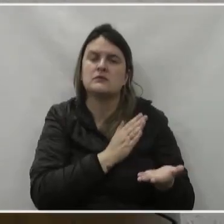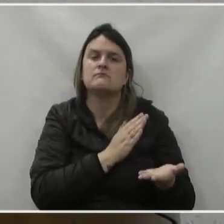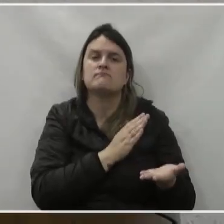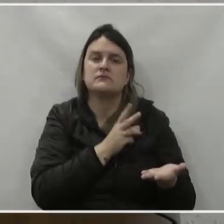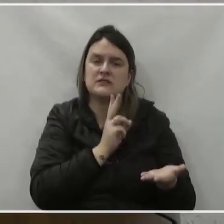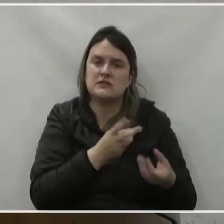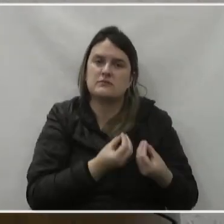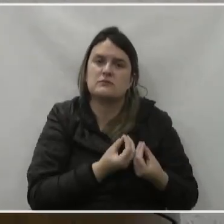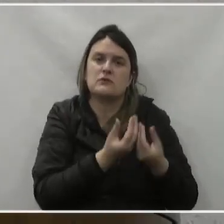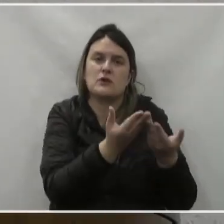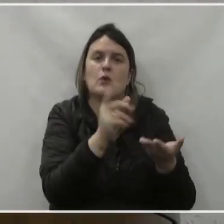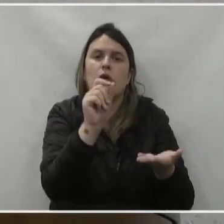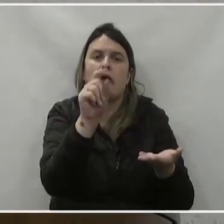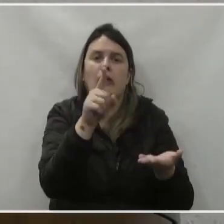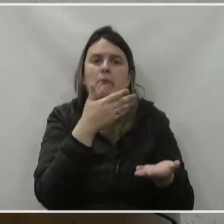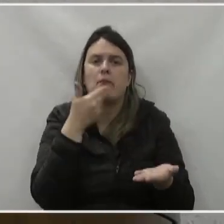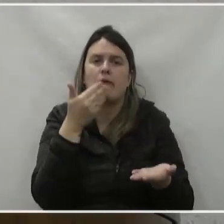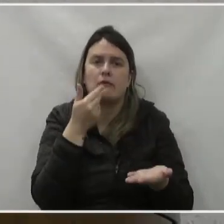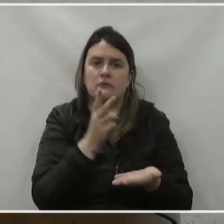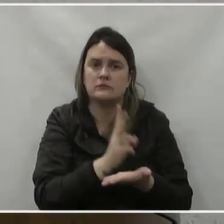a servir o melhor possível.